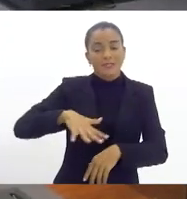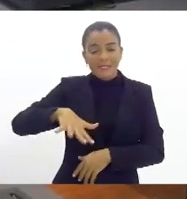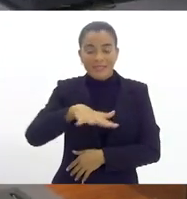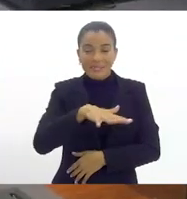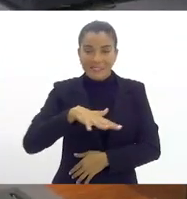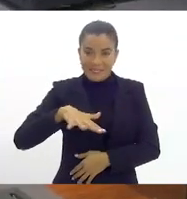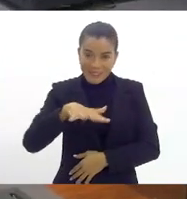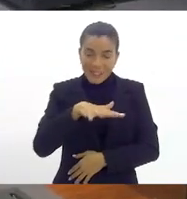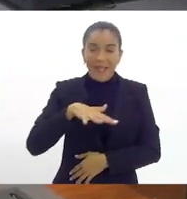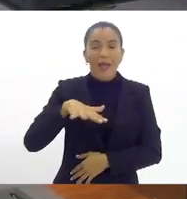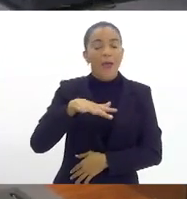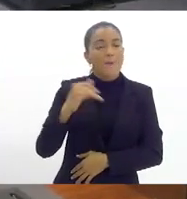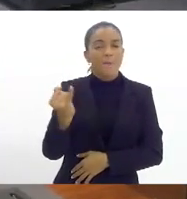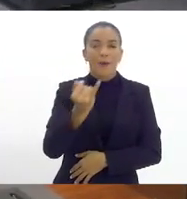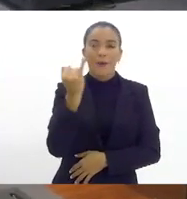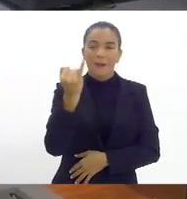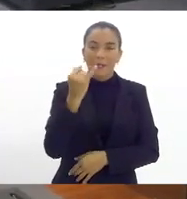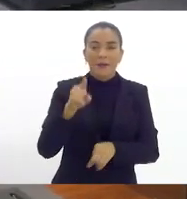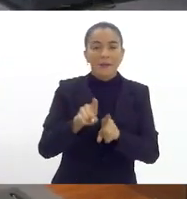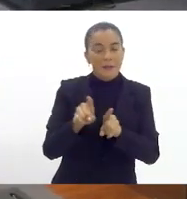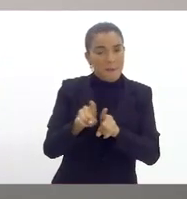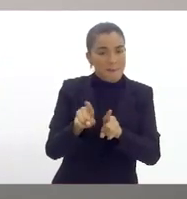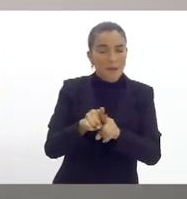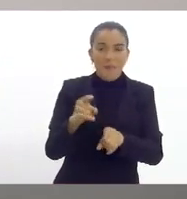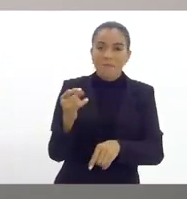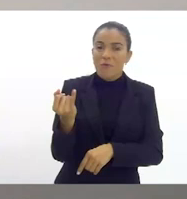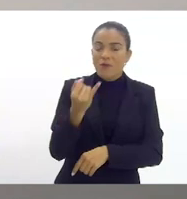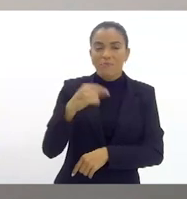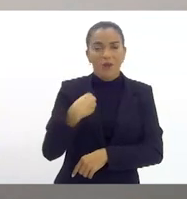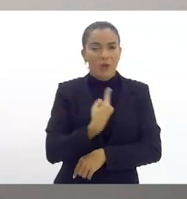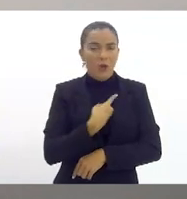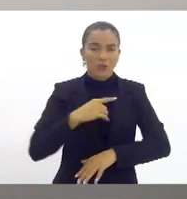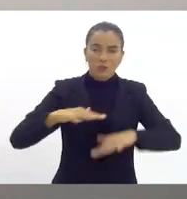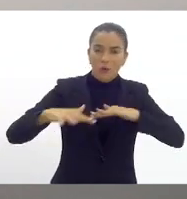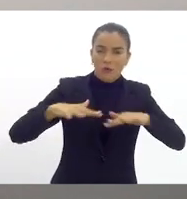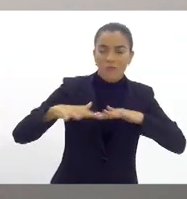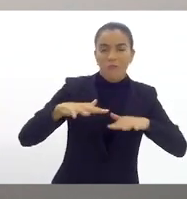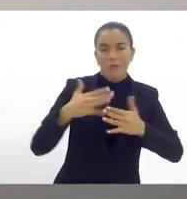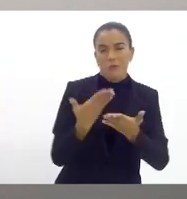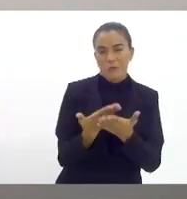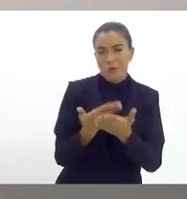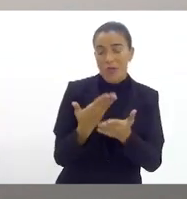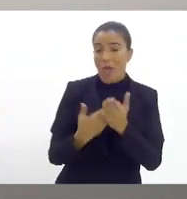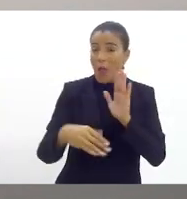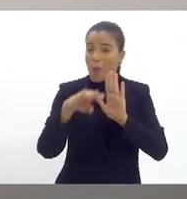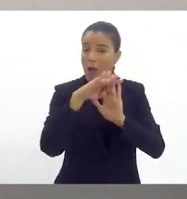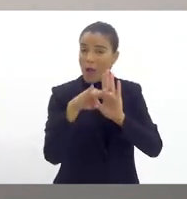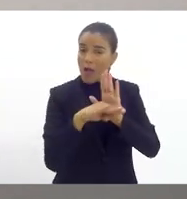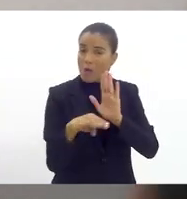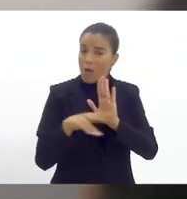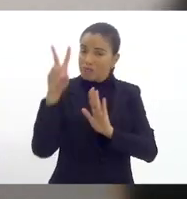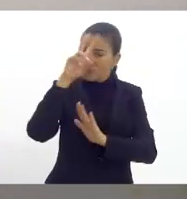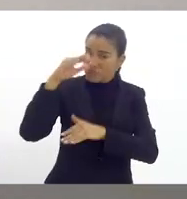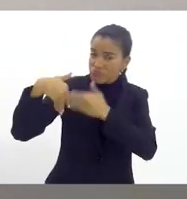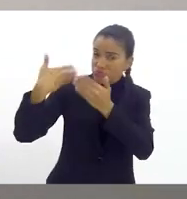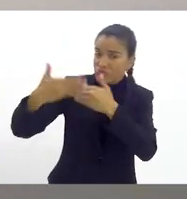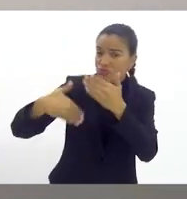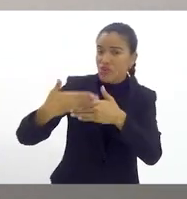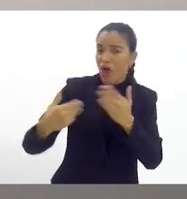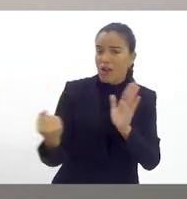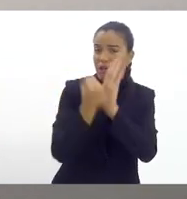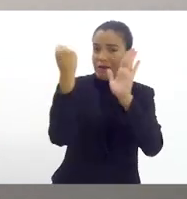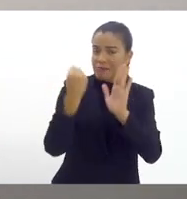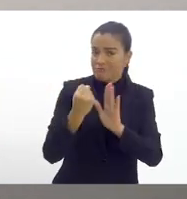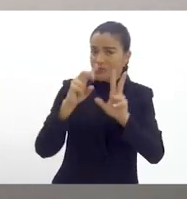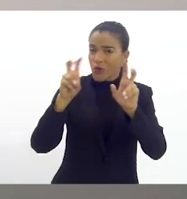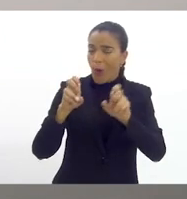que é um espaço que é super importante e muito caro para nós no movimento estudantil porque é uma pauta histórica para nós a questão da regulamentação do ensino superior